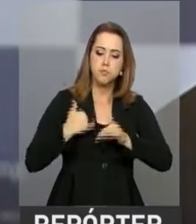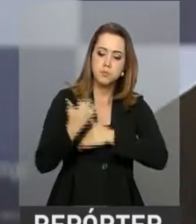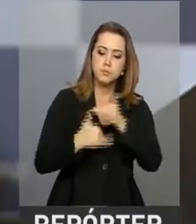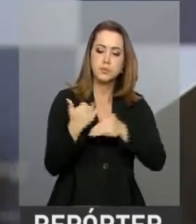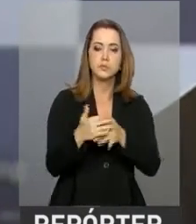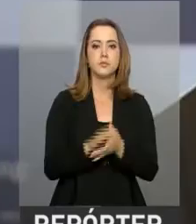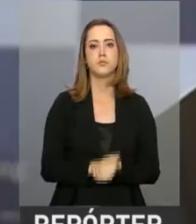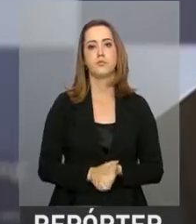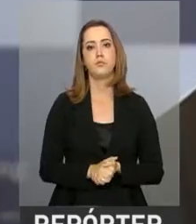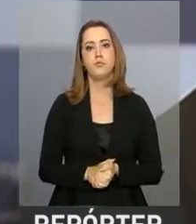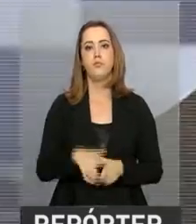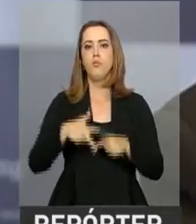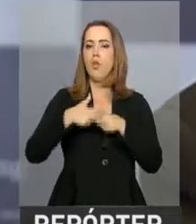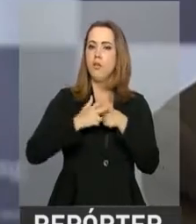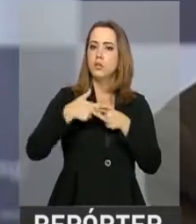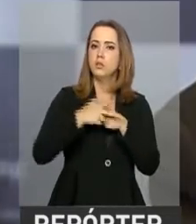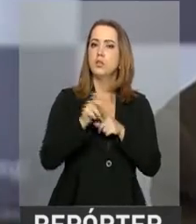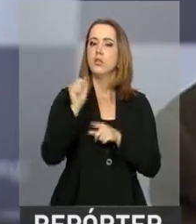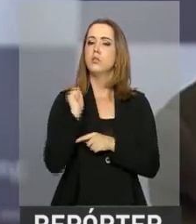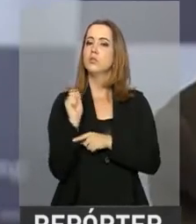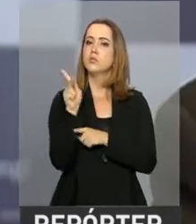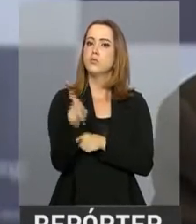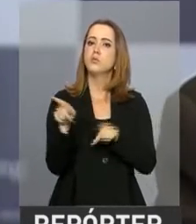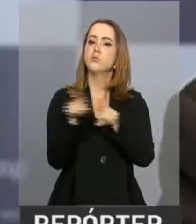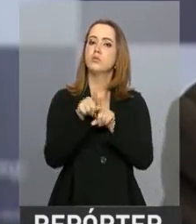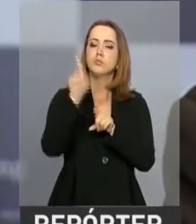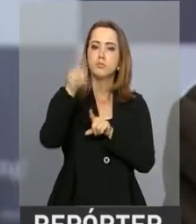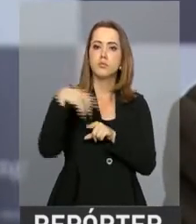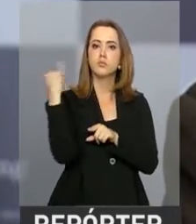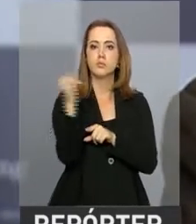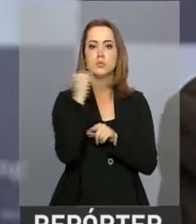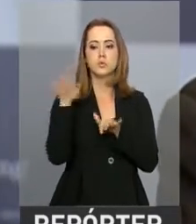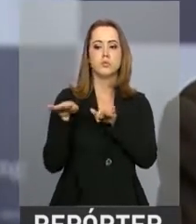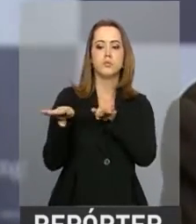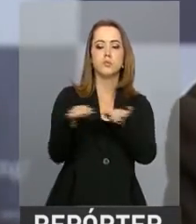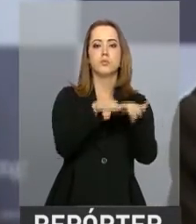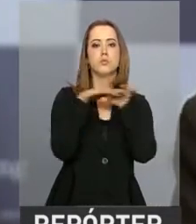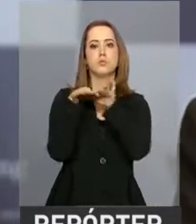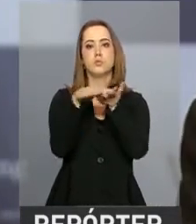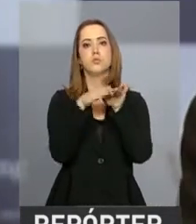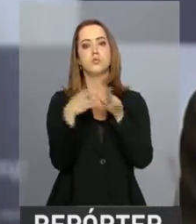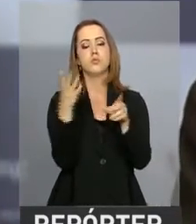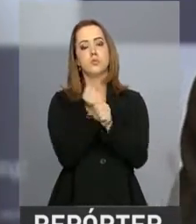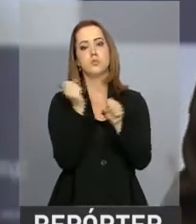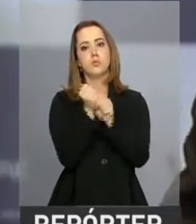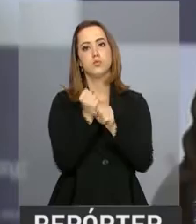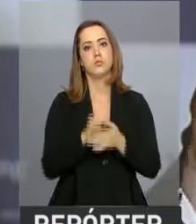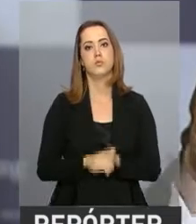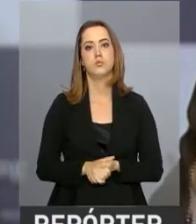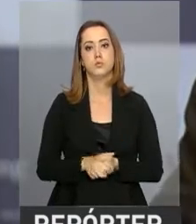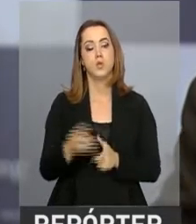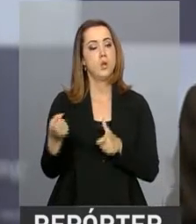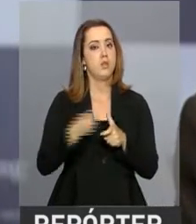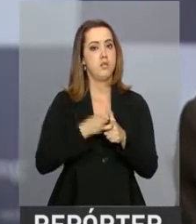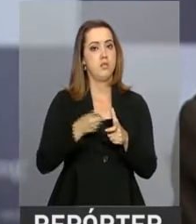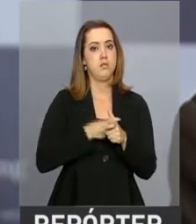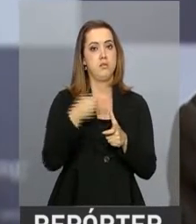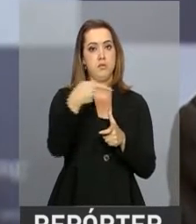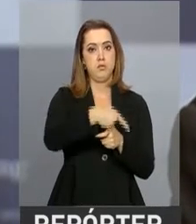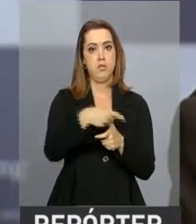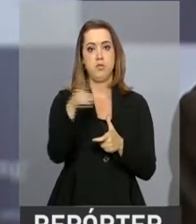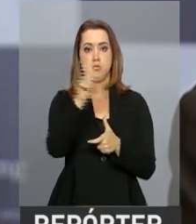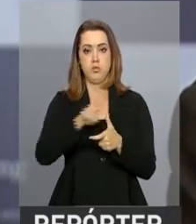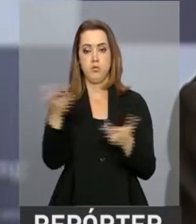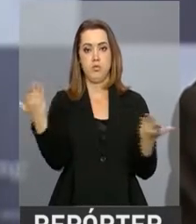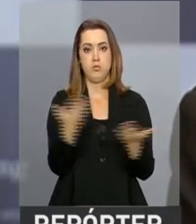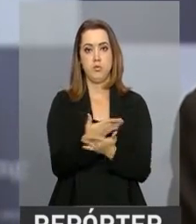da Previdência também é fundamental para garantir equilíbrio das contas públicas, segundo Eliseu Padilha. A dívida consolidada da União